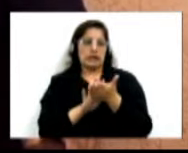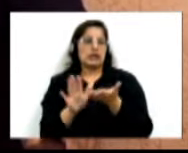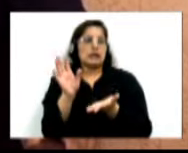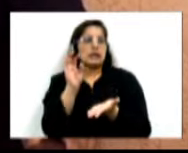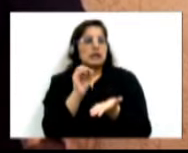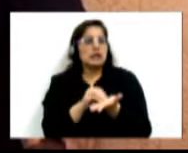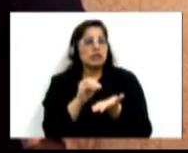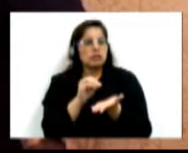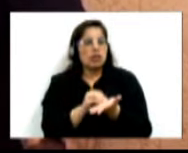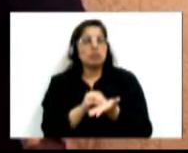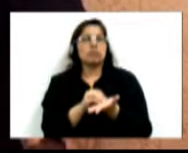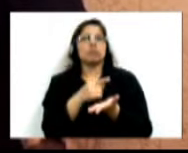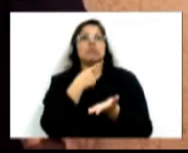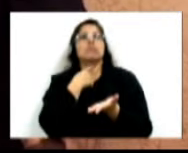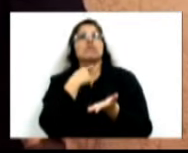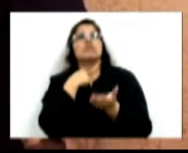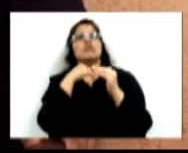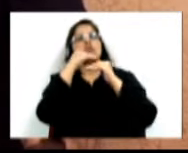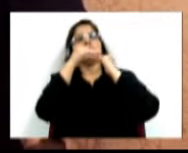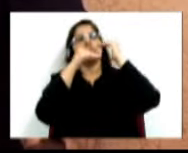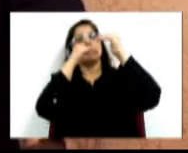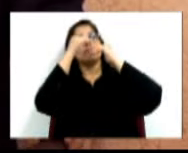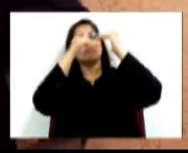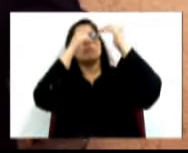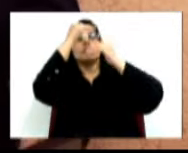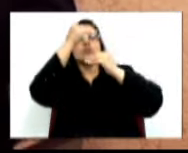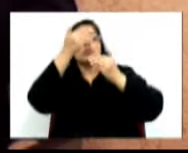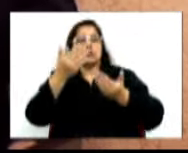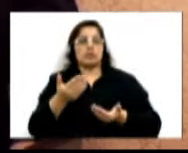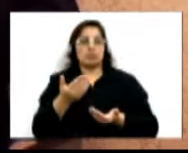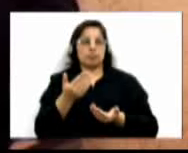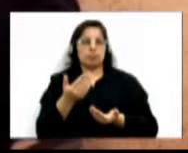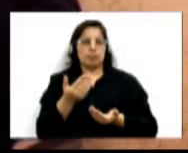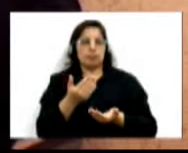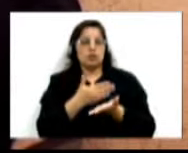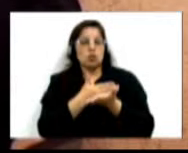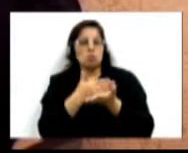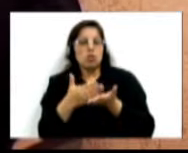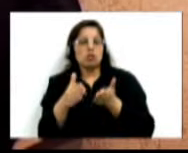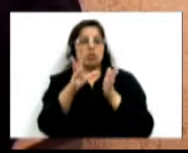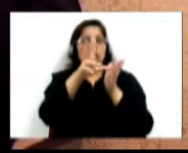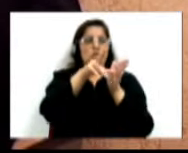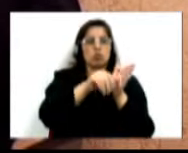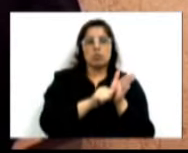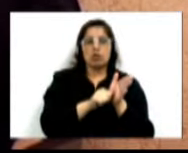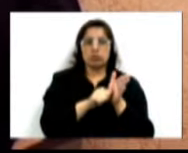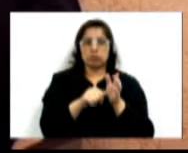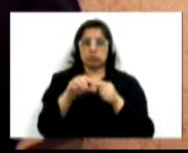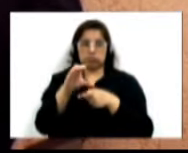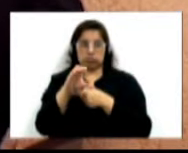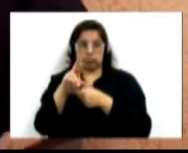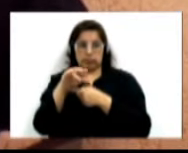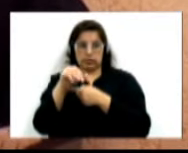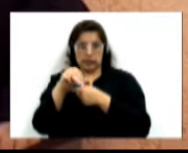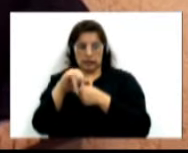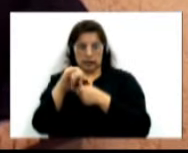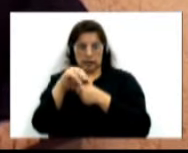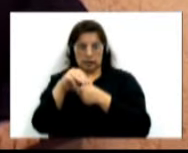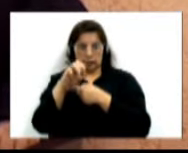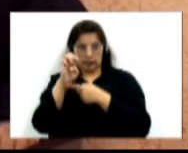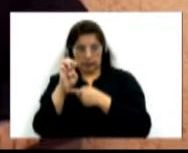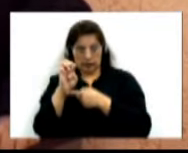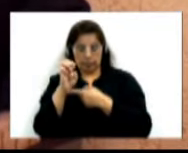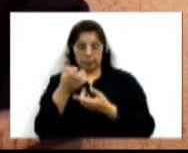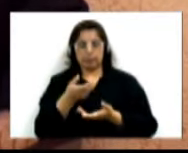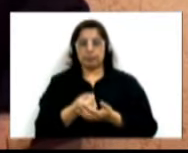falta de perspectiva que leva os nossos jovens à criminalidade. Portanto, o problema já nem existiria nos níveis de